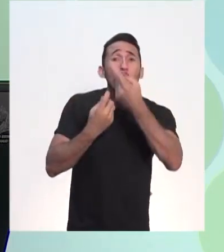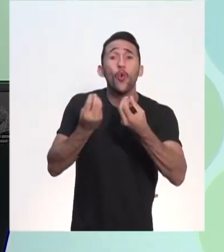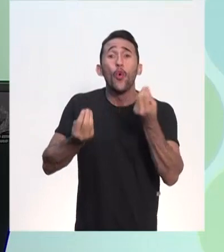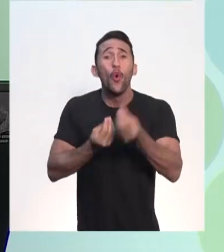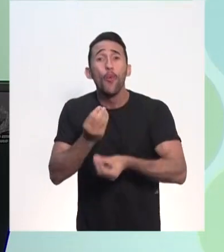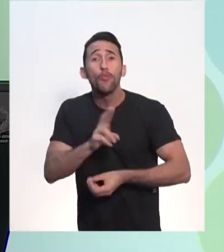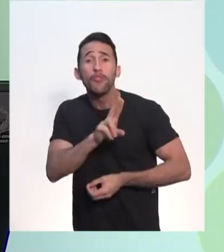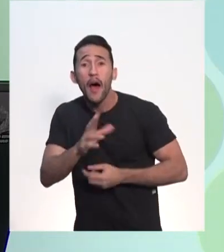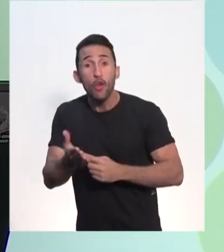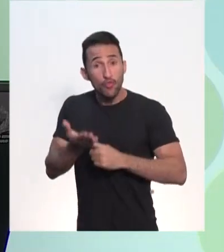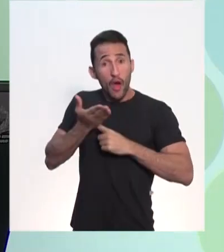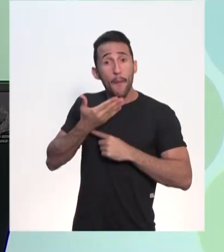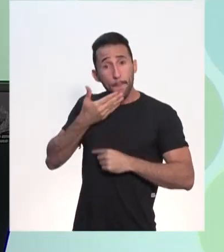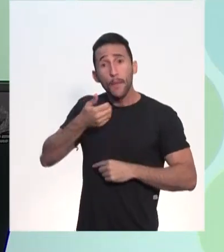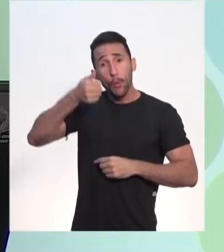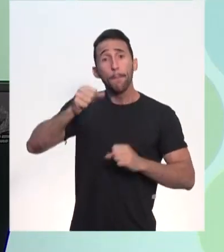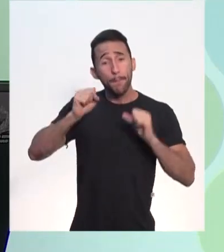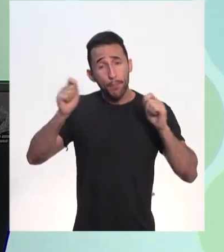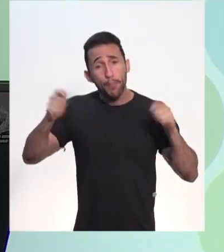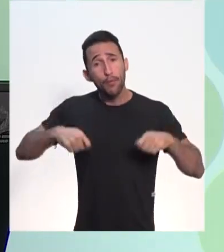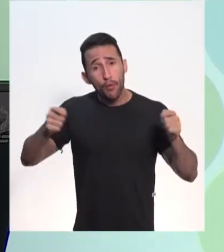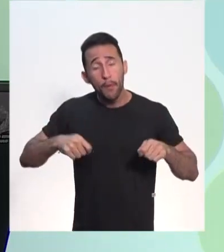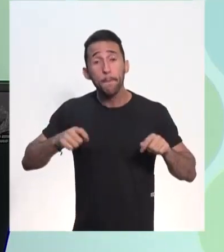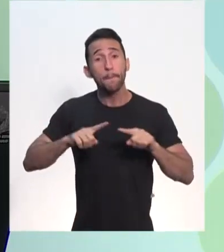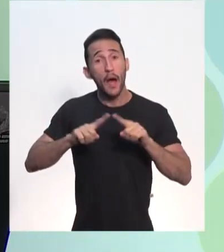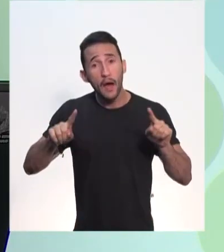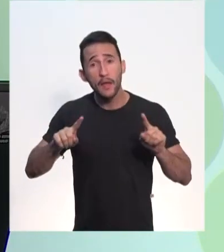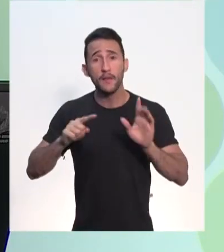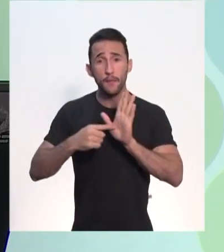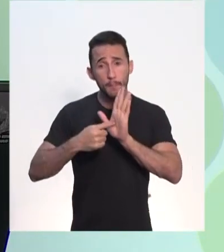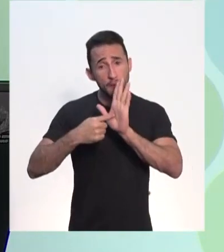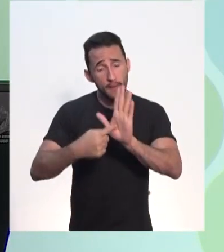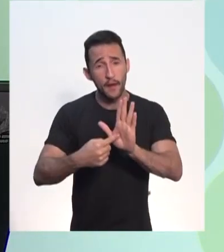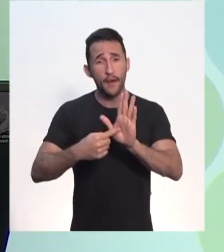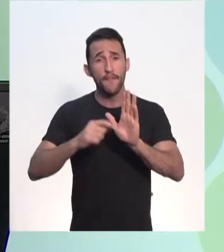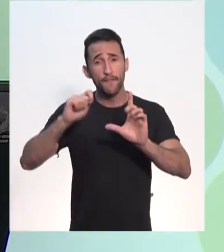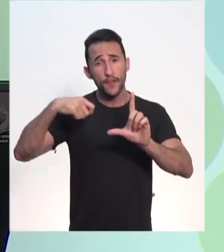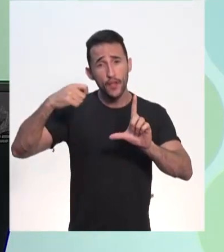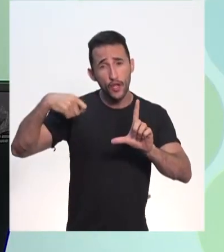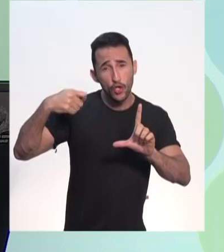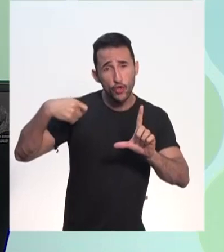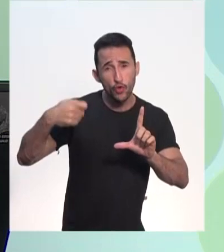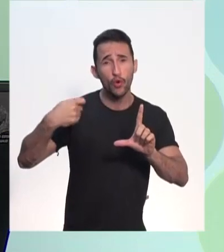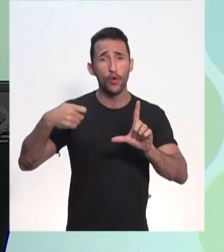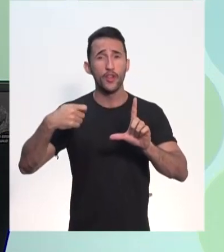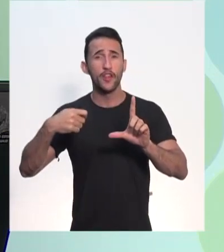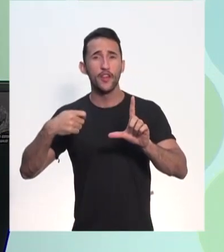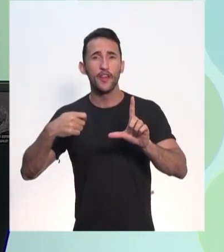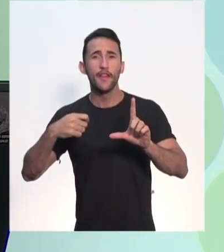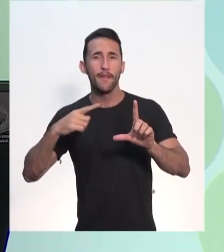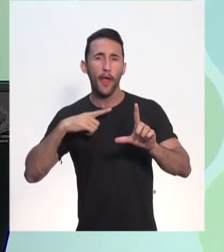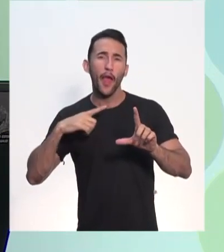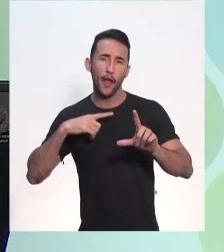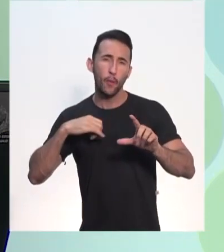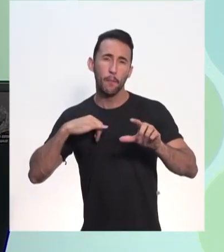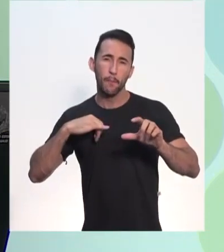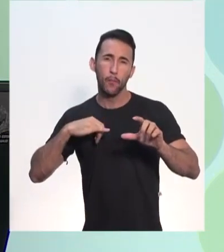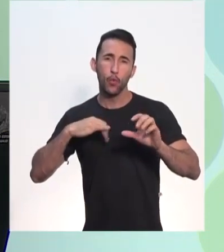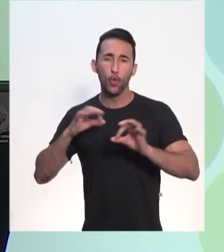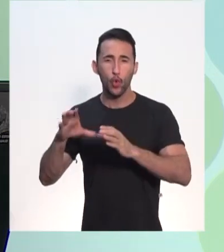curso que será ofertado para a rede, já fizemos um piloto interno aqui no órgão central, mas alguns professores têm nos